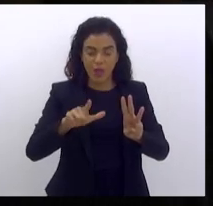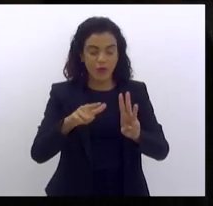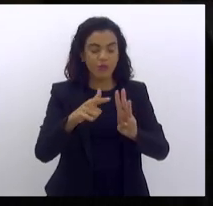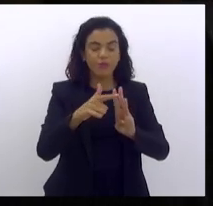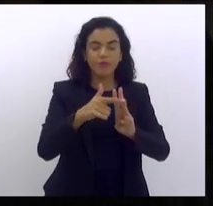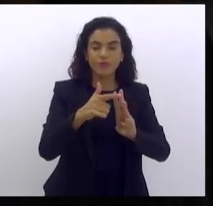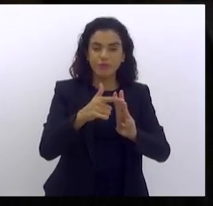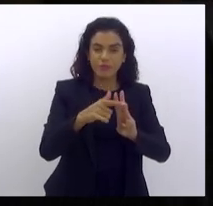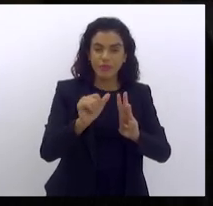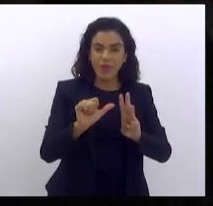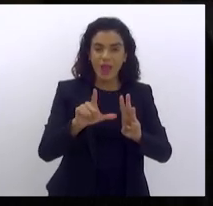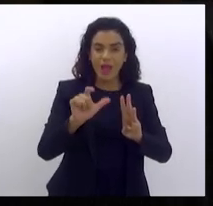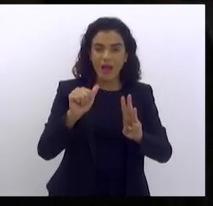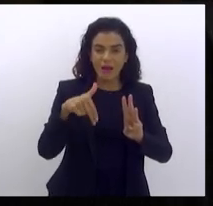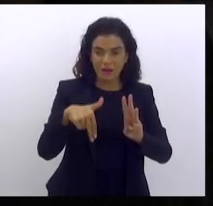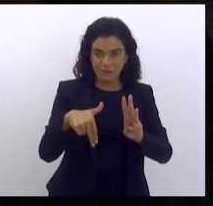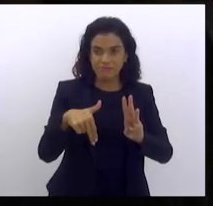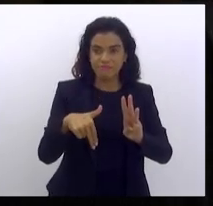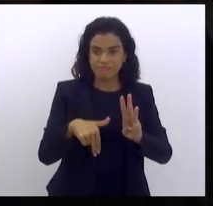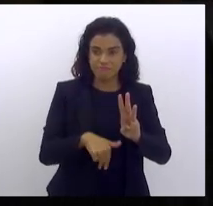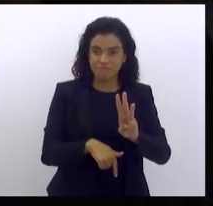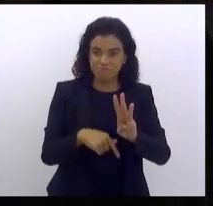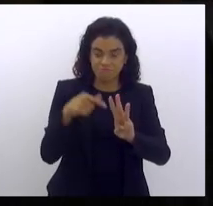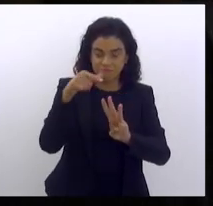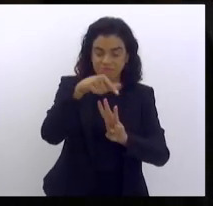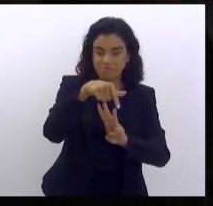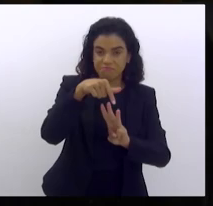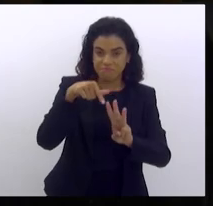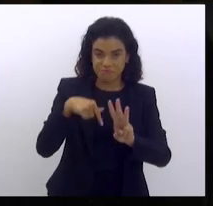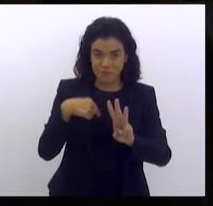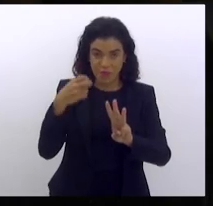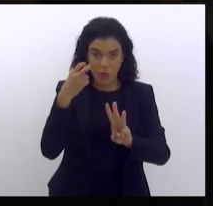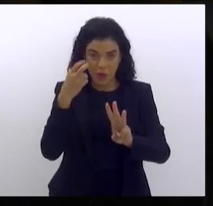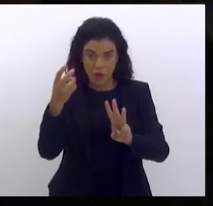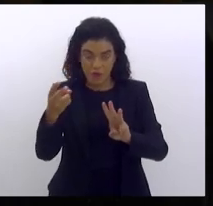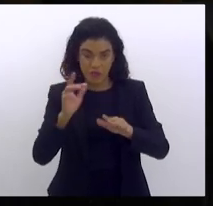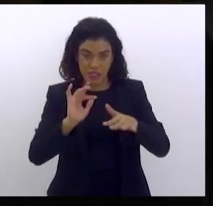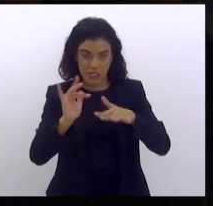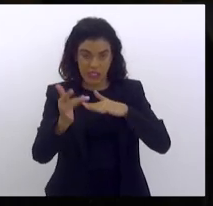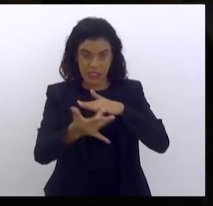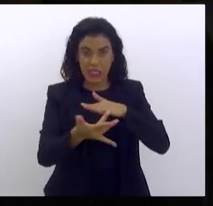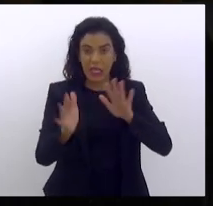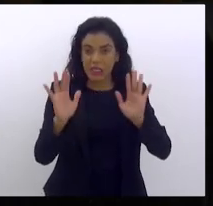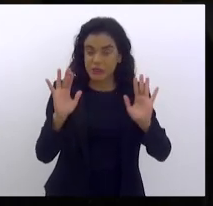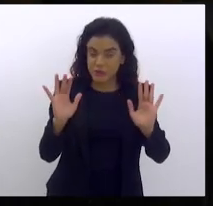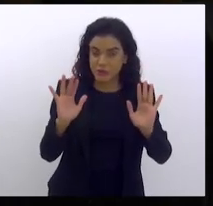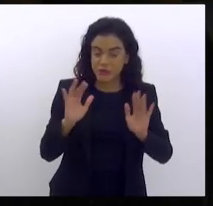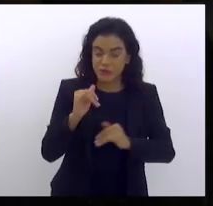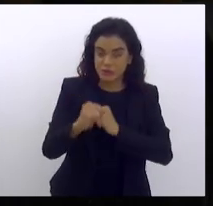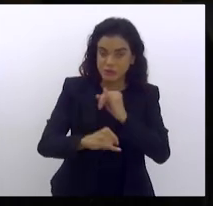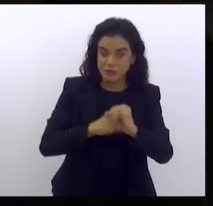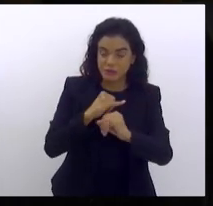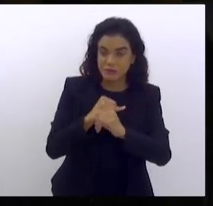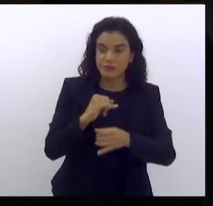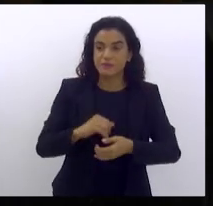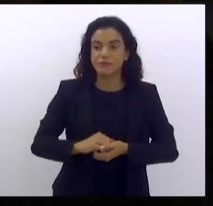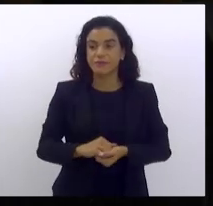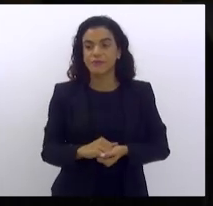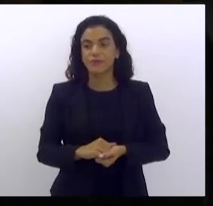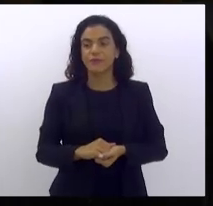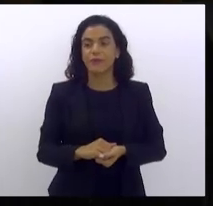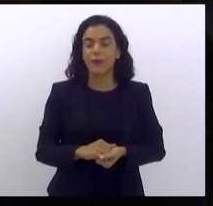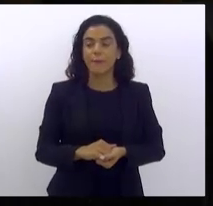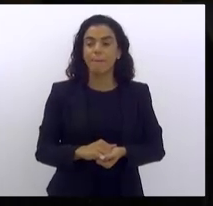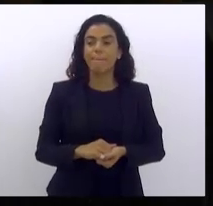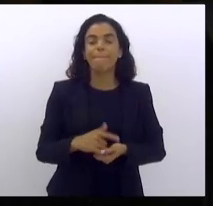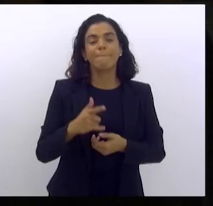deputado Alain, pelo menos eu vi na rede de internet, e